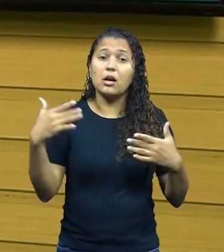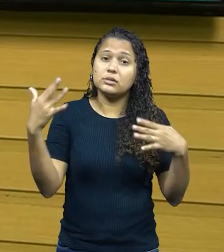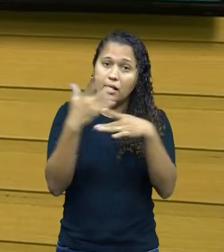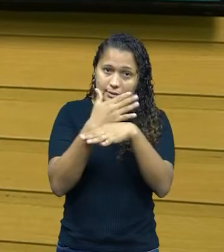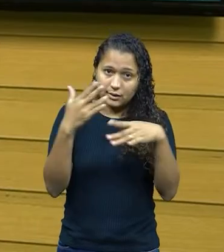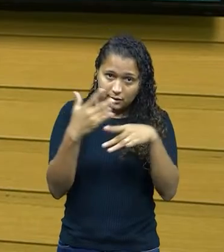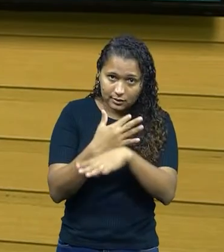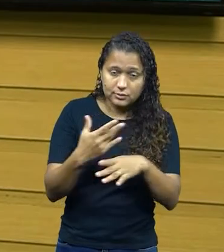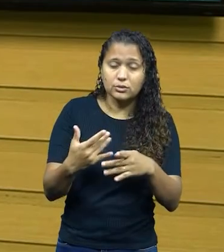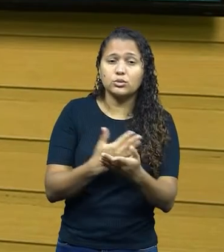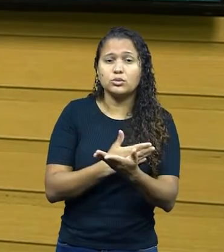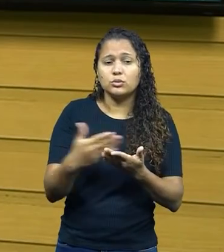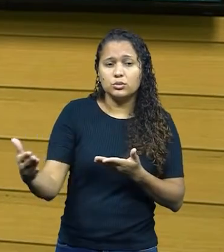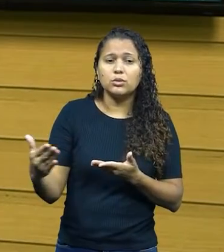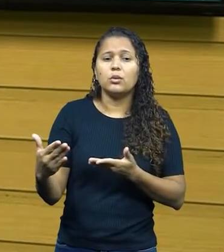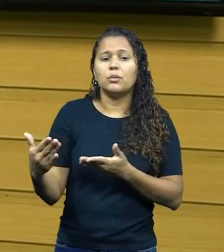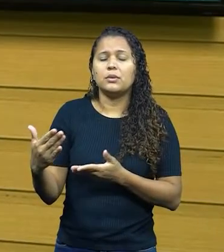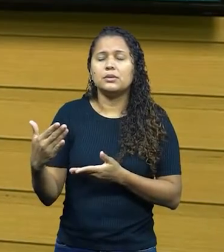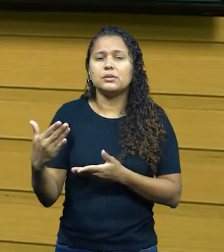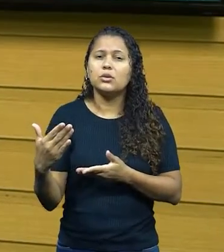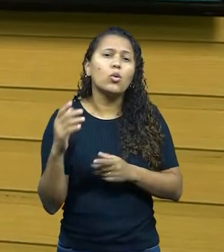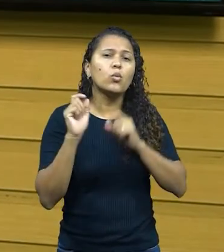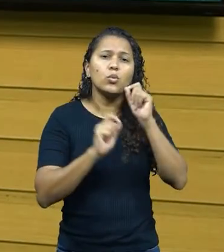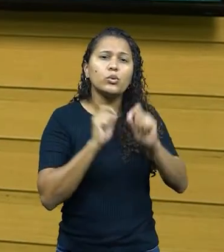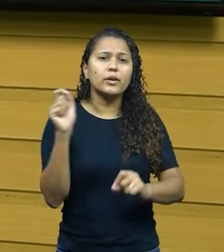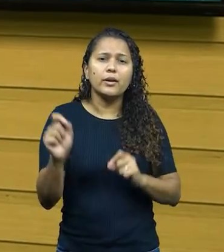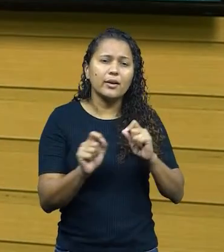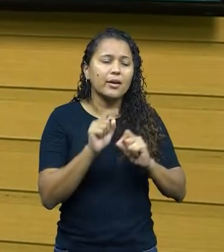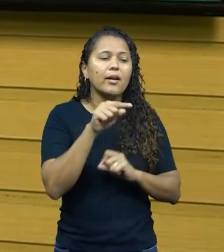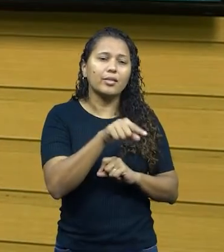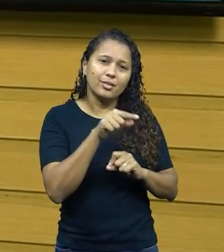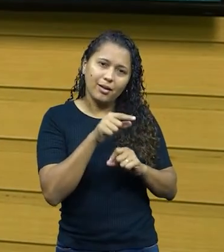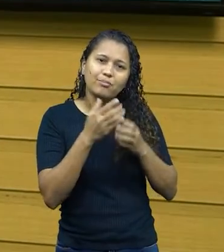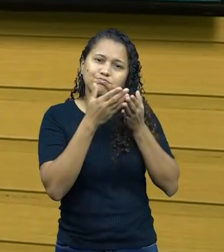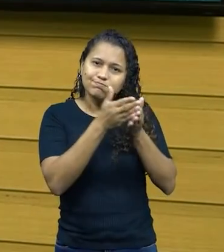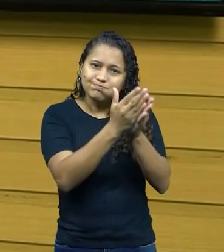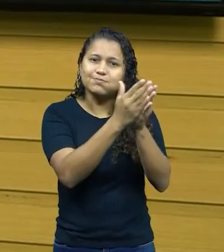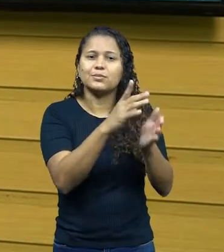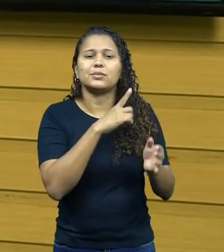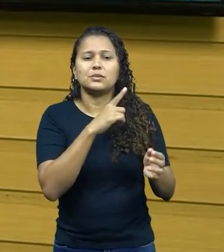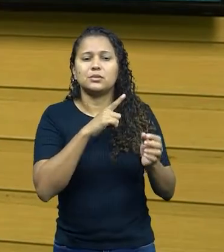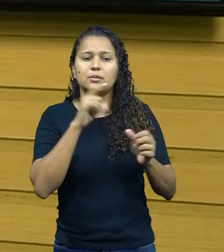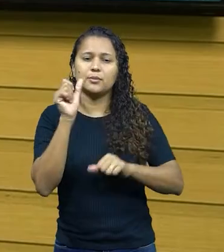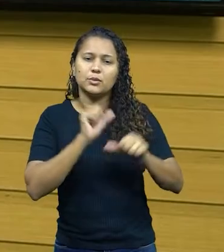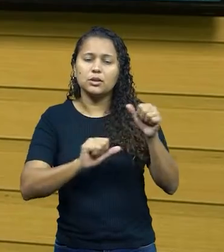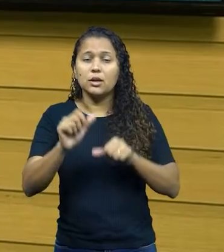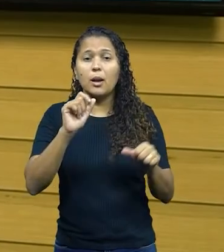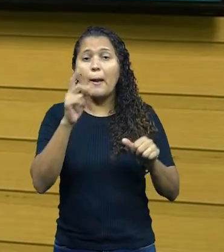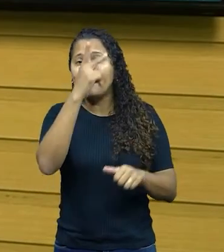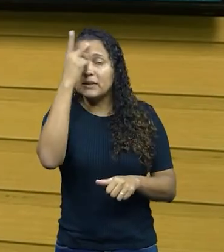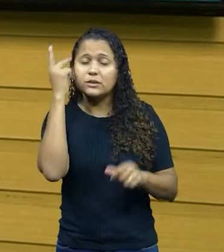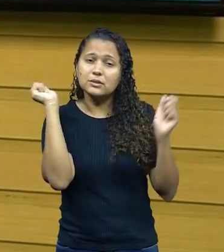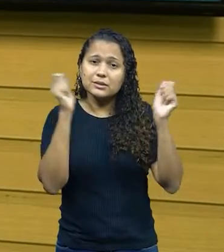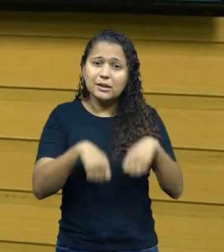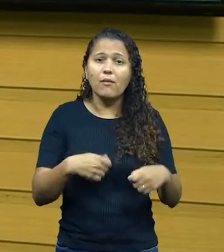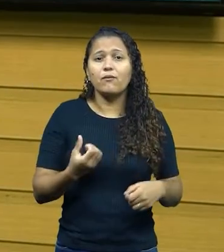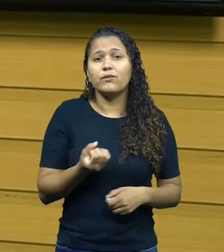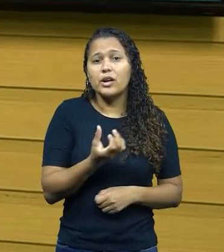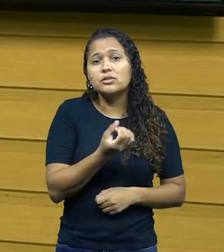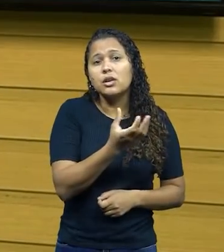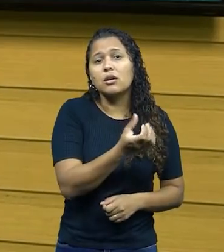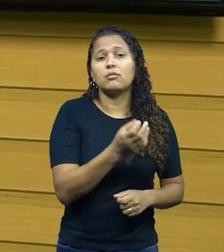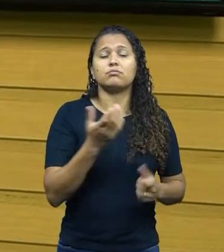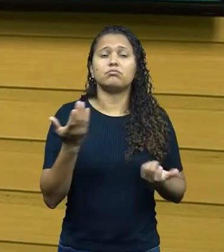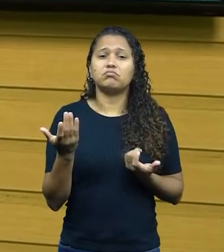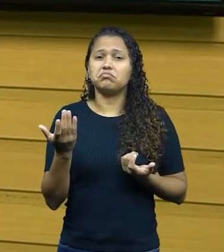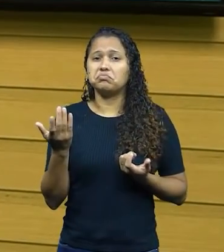se desenvolveram pelo porto, né? O porto, ele era um local de transição, onde as pessoas podiam viajar, onde as